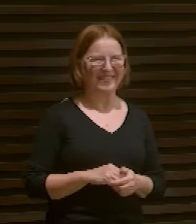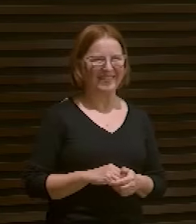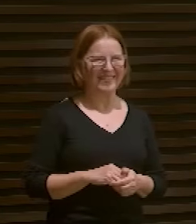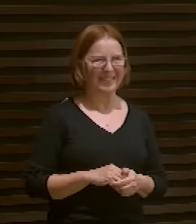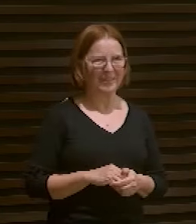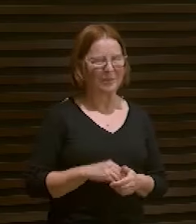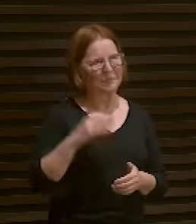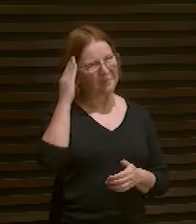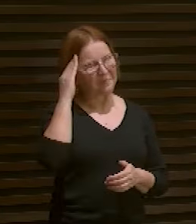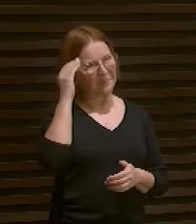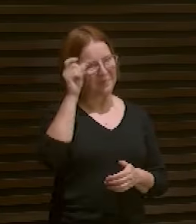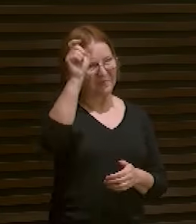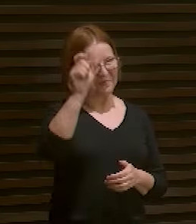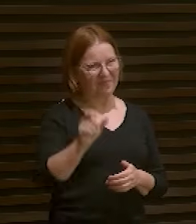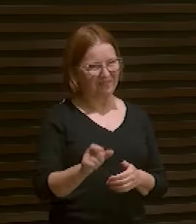Sabe aquela